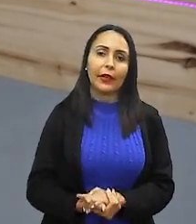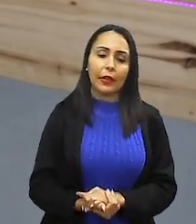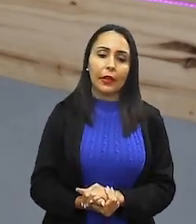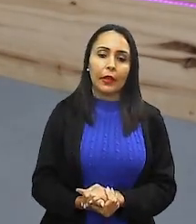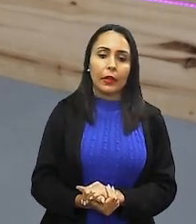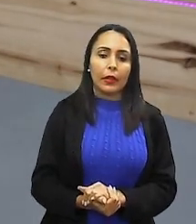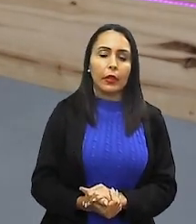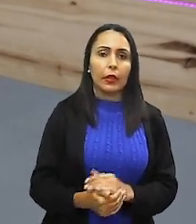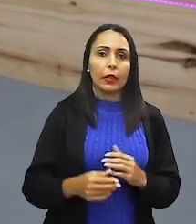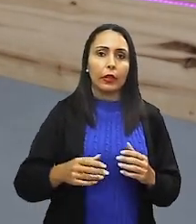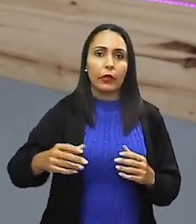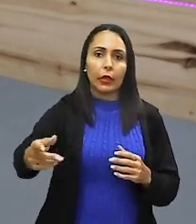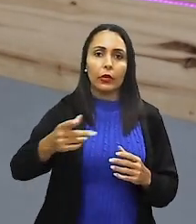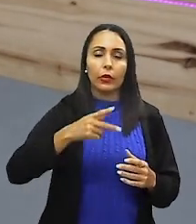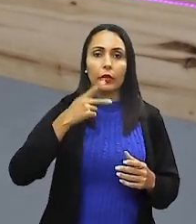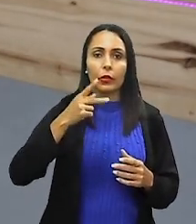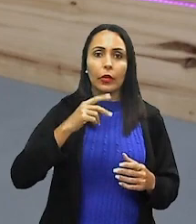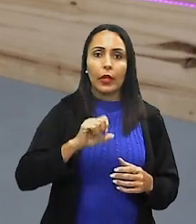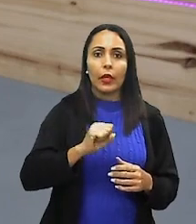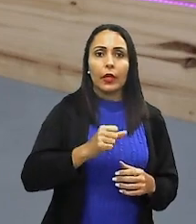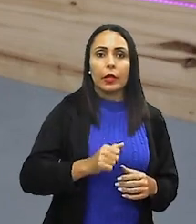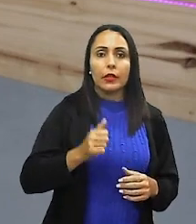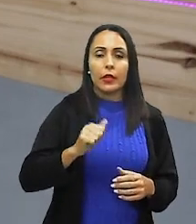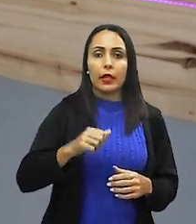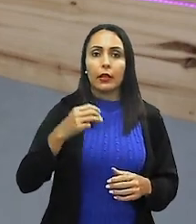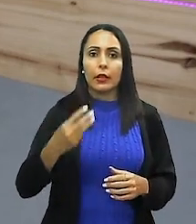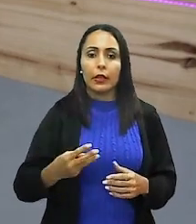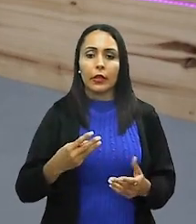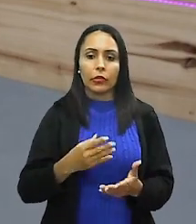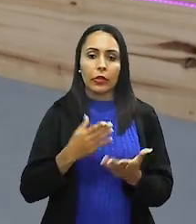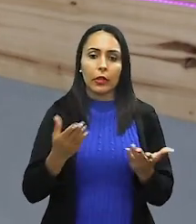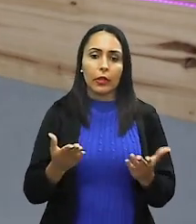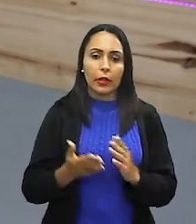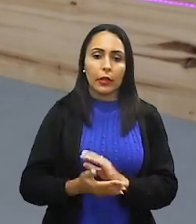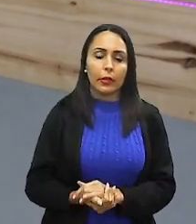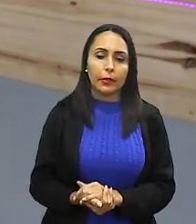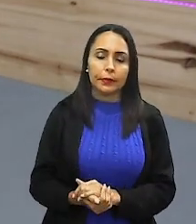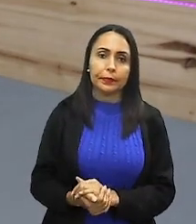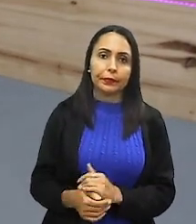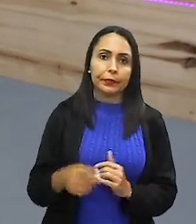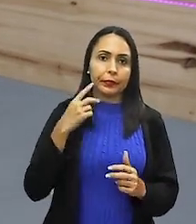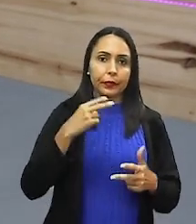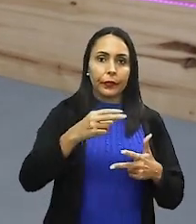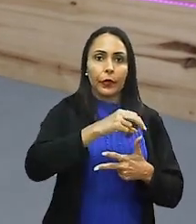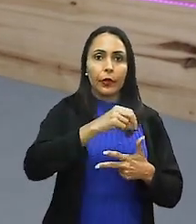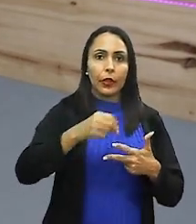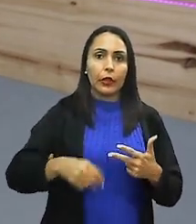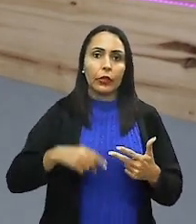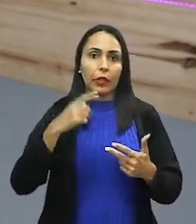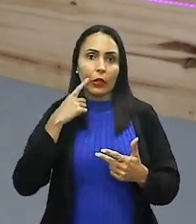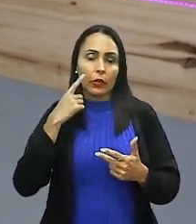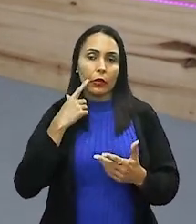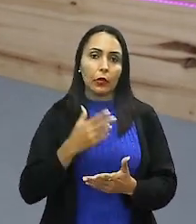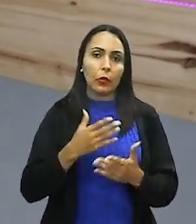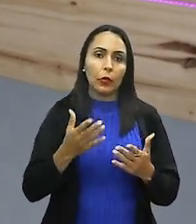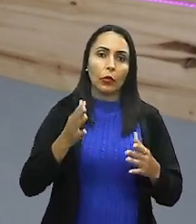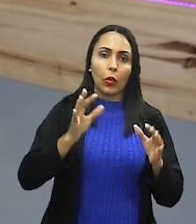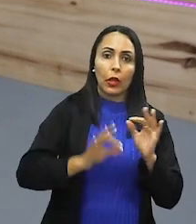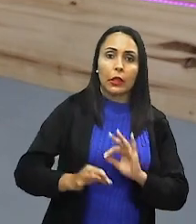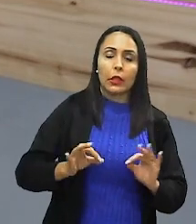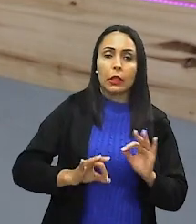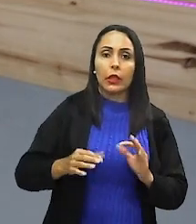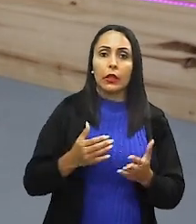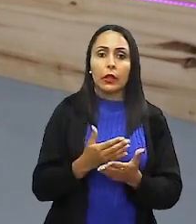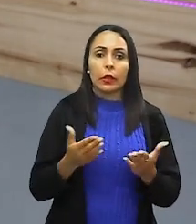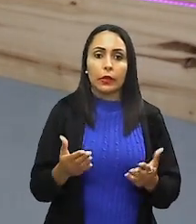assim, falando do SSA 3, vocês sabem que assim, do Enem eu não vou falar mais, porque do Enem já tá todo mundo inscrito, todo mundo bonitinho, tá tudo